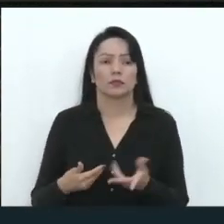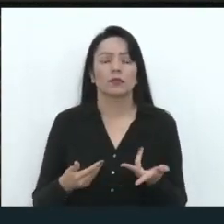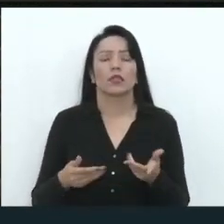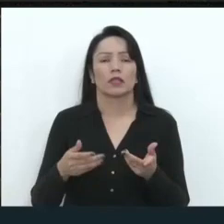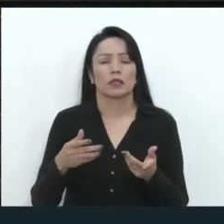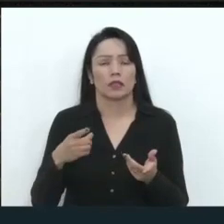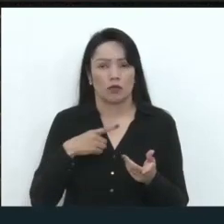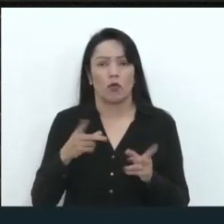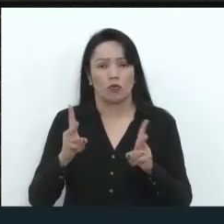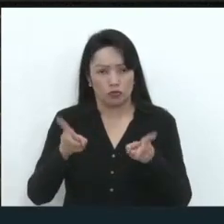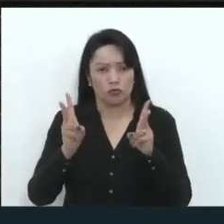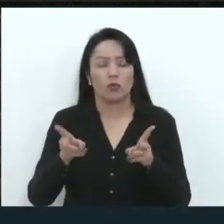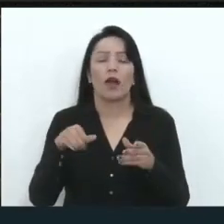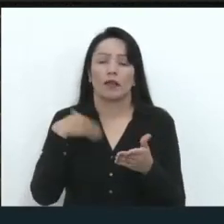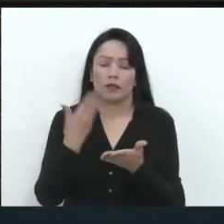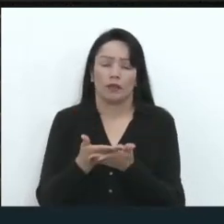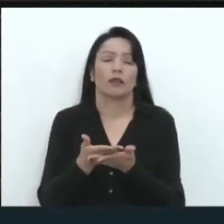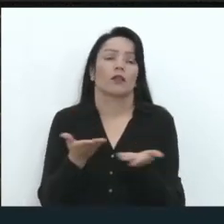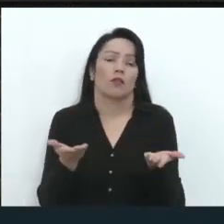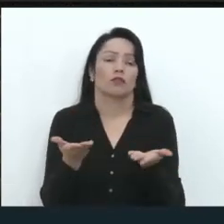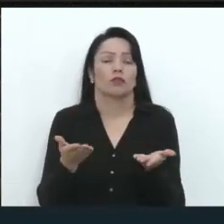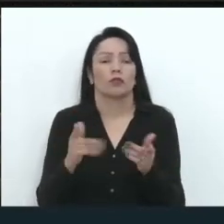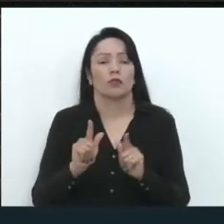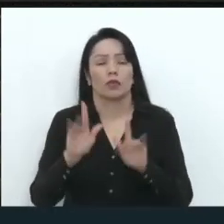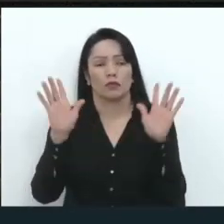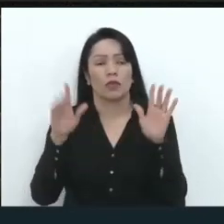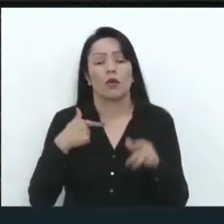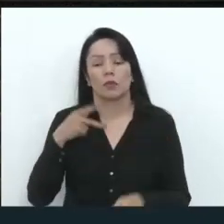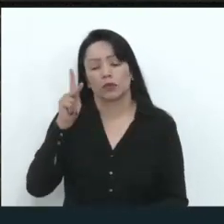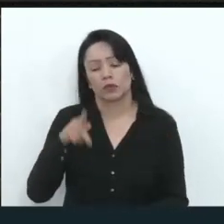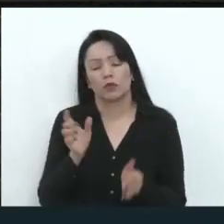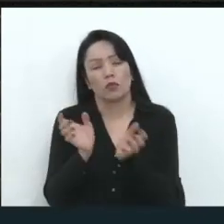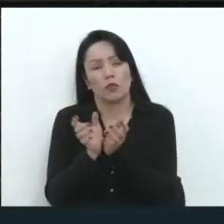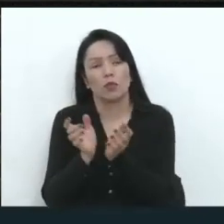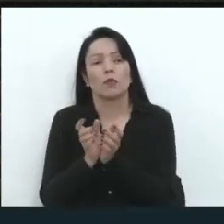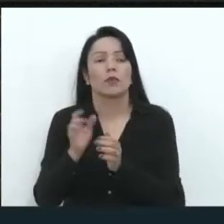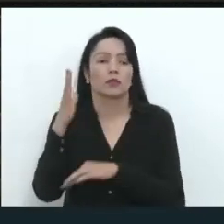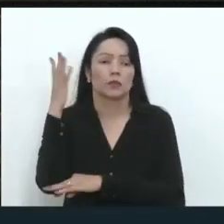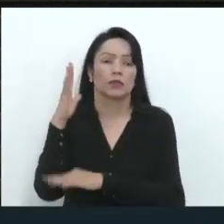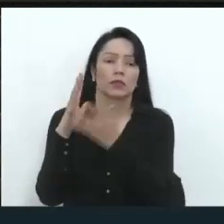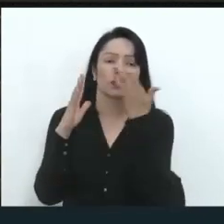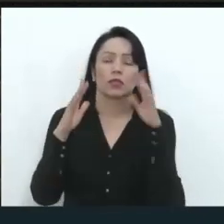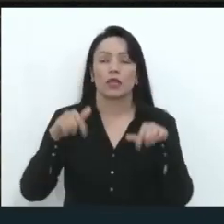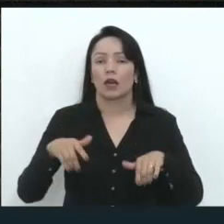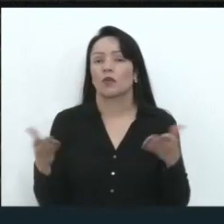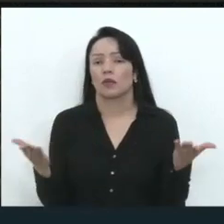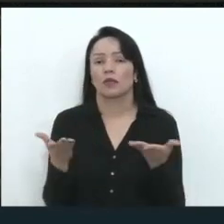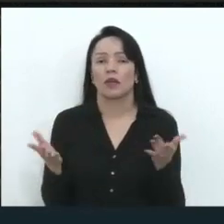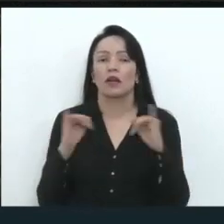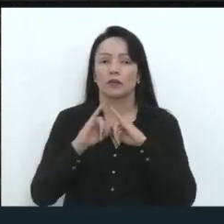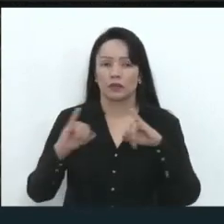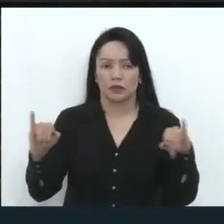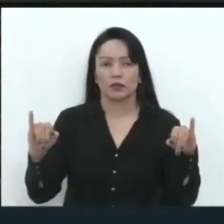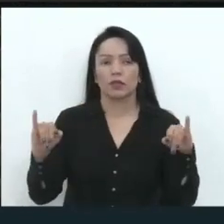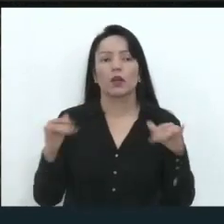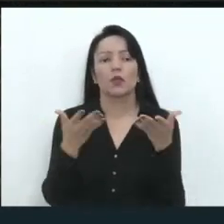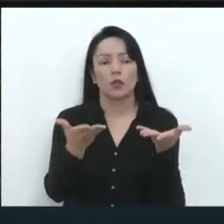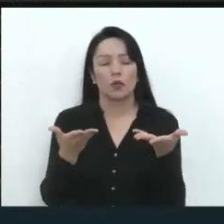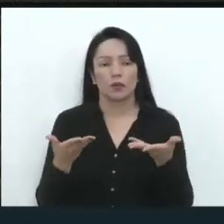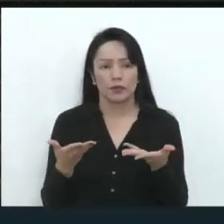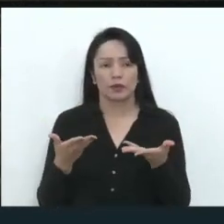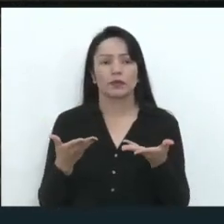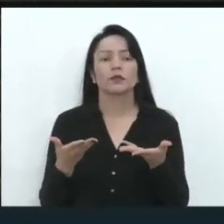na cidade de Guarulhos. Eu, como presidente da Comissão de Meio Ambiente dessa casa, quero deixar aqui o convite